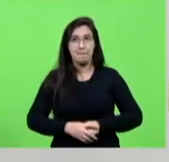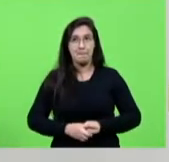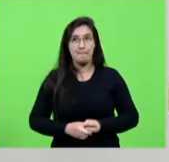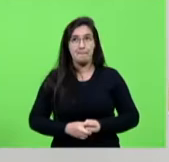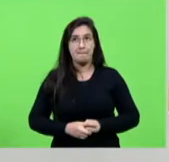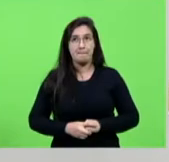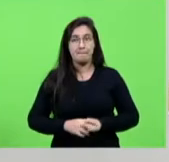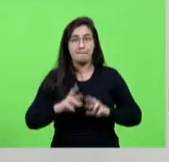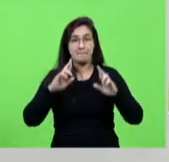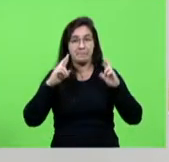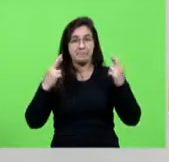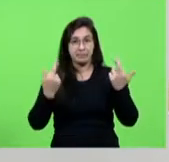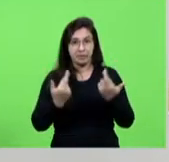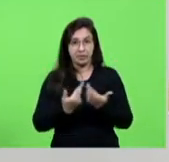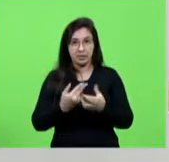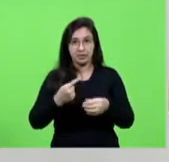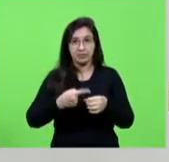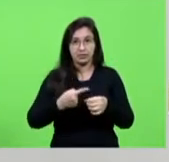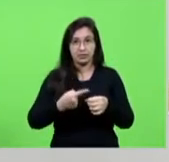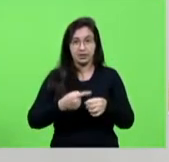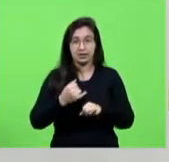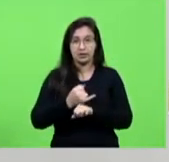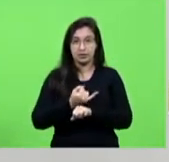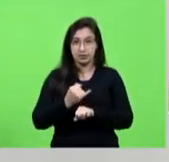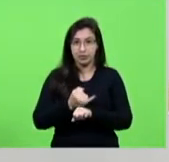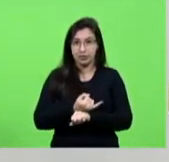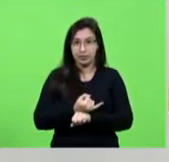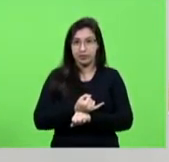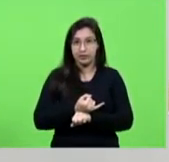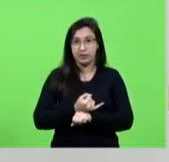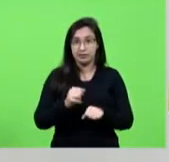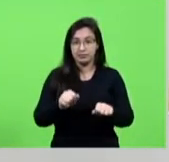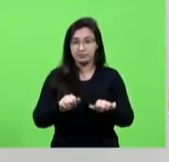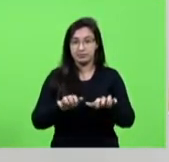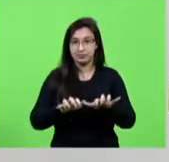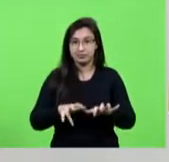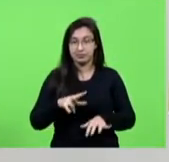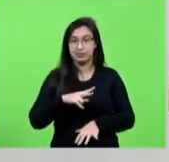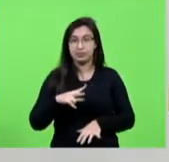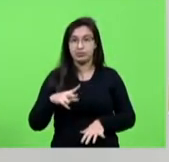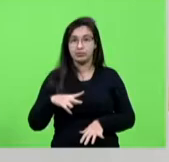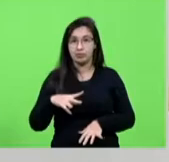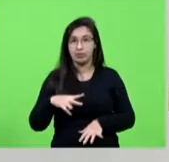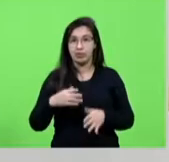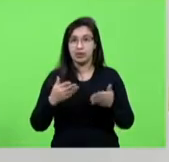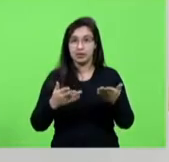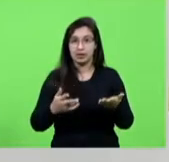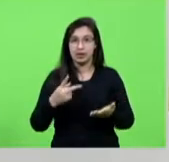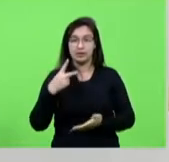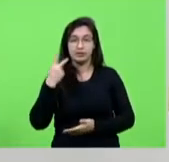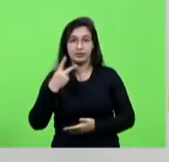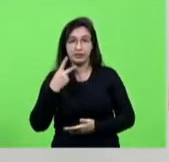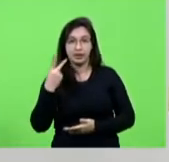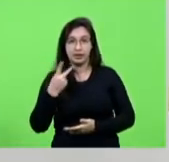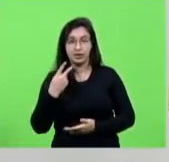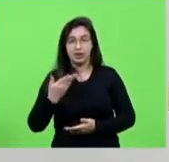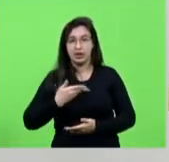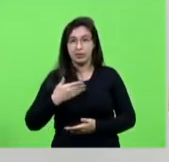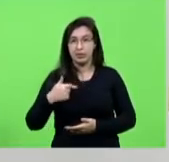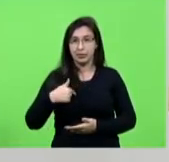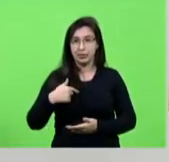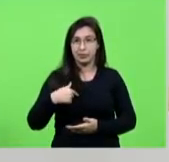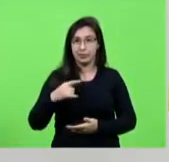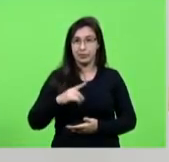uma reunião na cidade de Joinville, né, uma audiência pública na Câmara de Vereadores, com o meu amigo William Tonese, vereador William